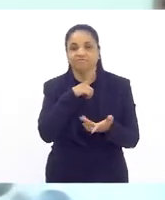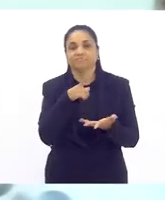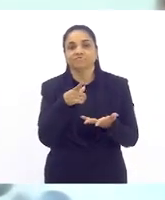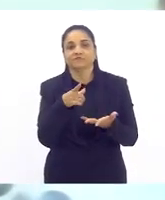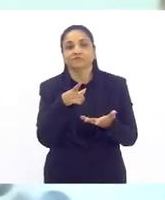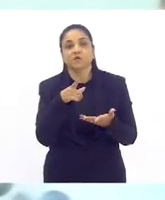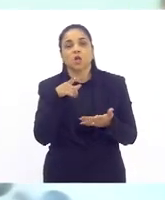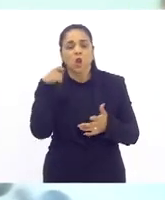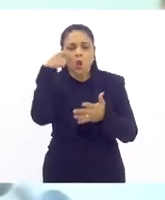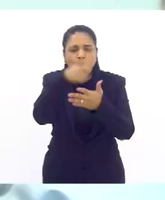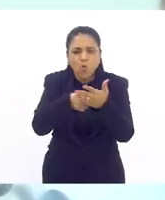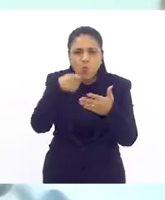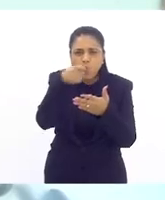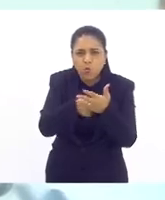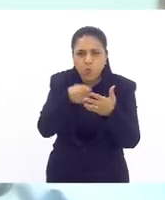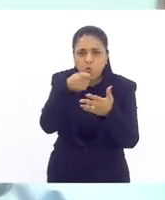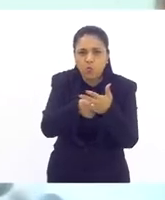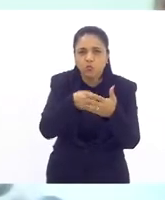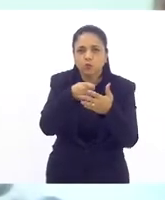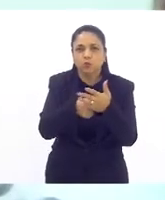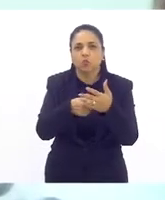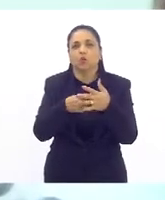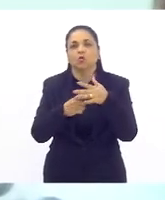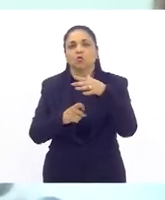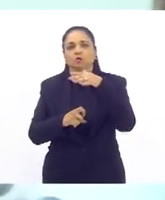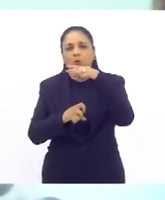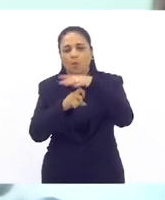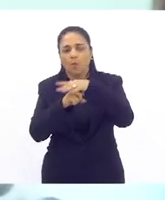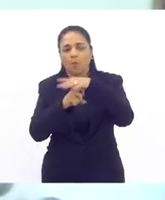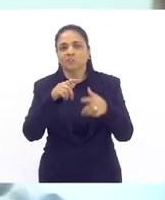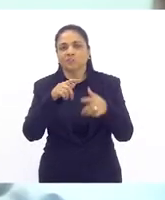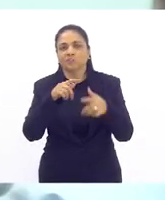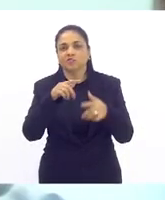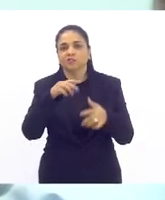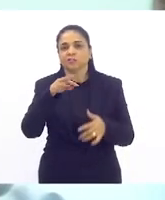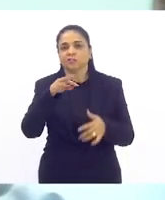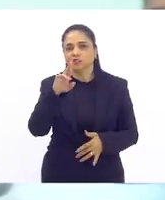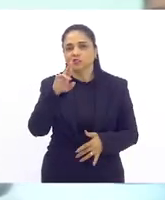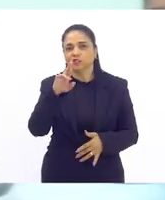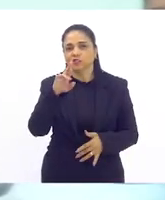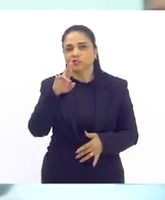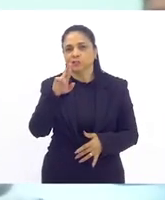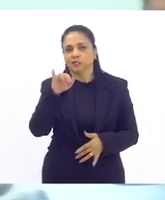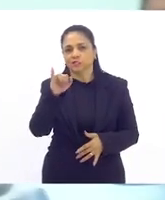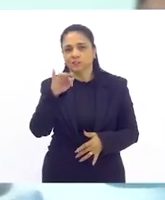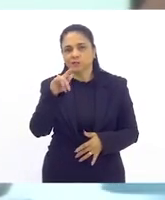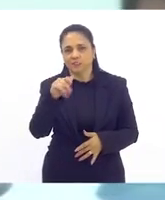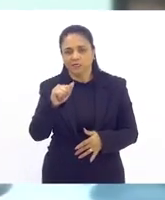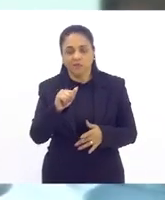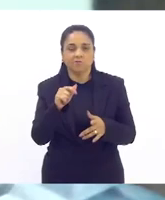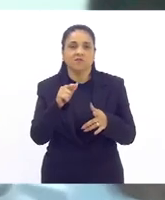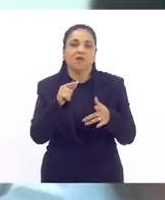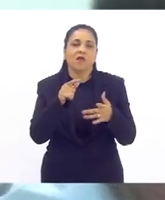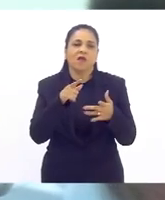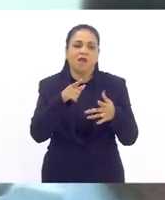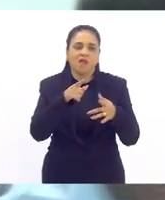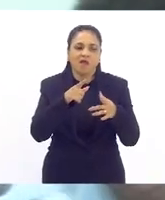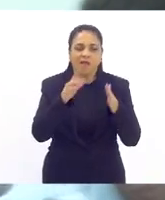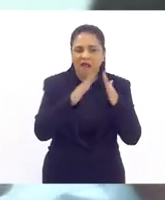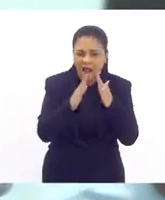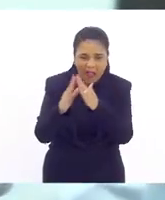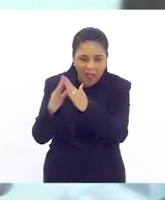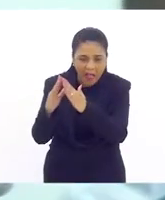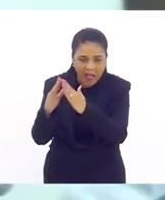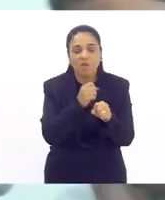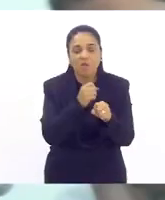lutamos muito desde a questão do Parque da Tiririca da questão da briga dos imóveis que estavam querendo fazer em volta lá de